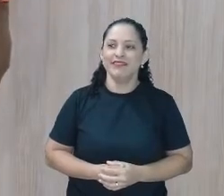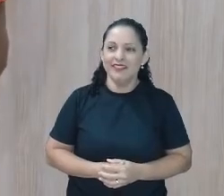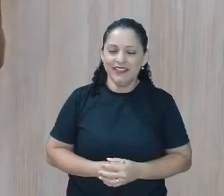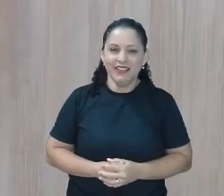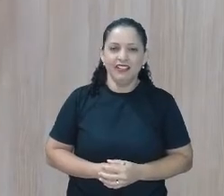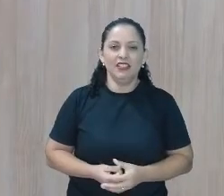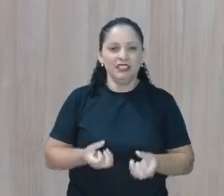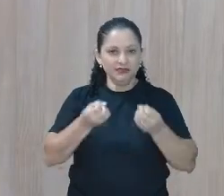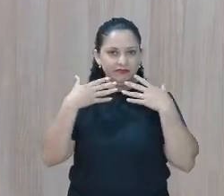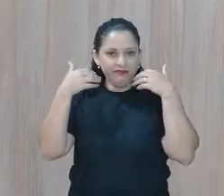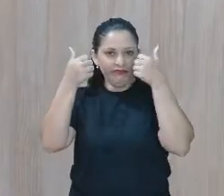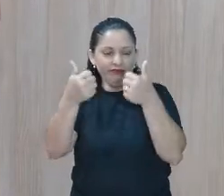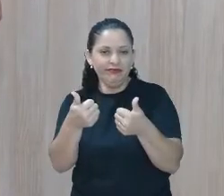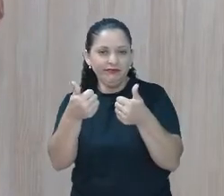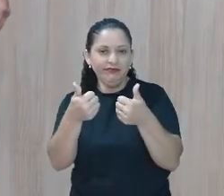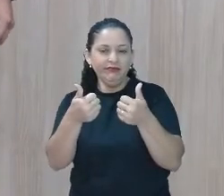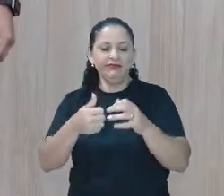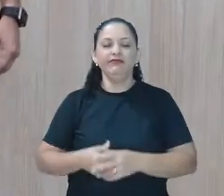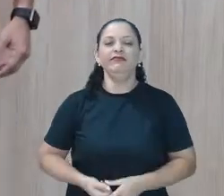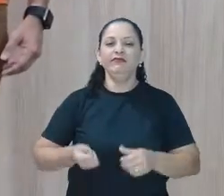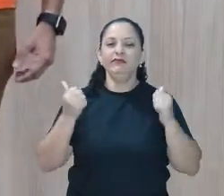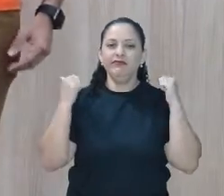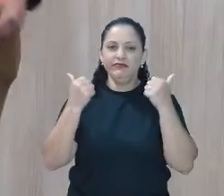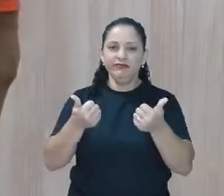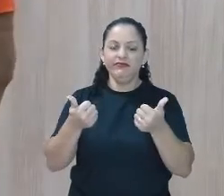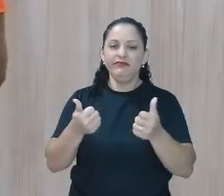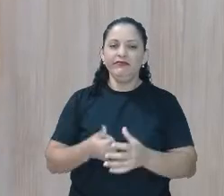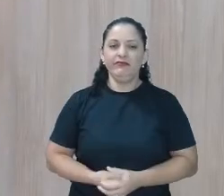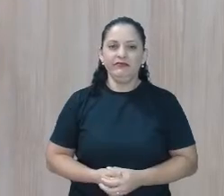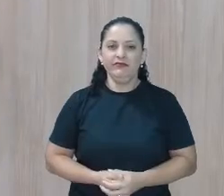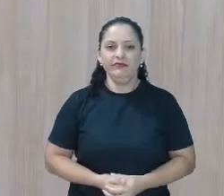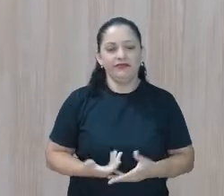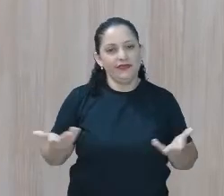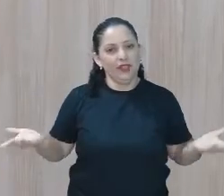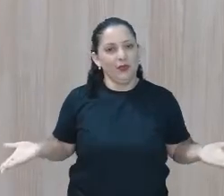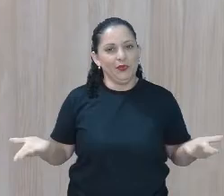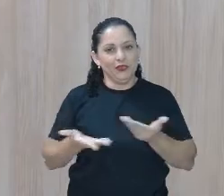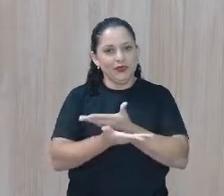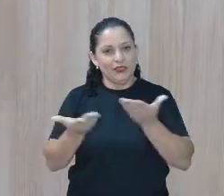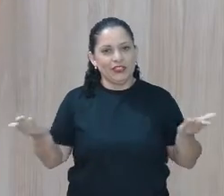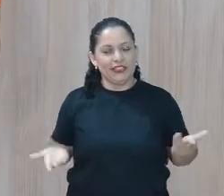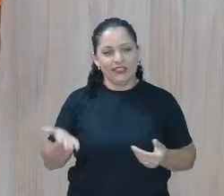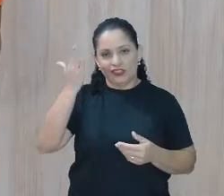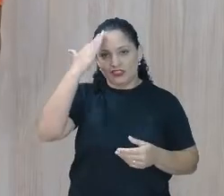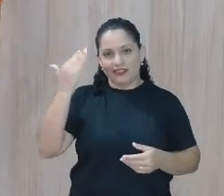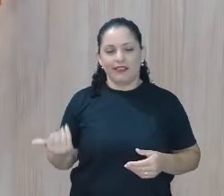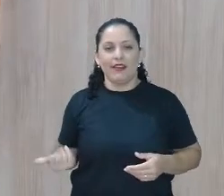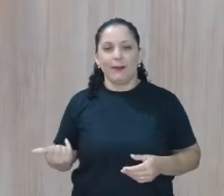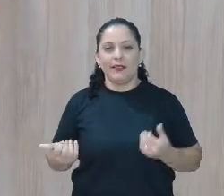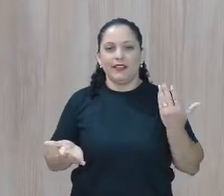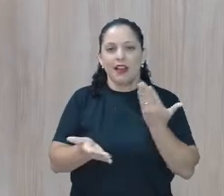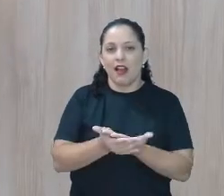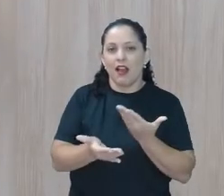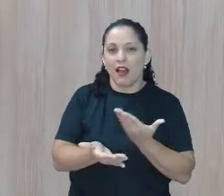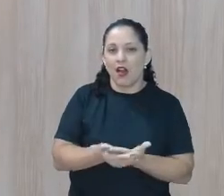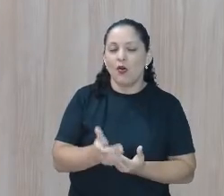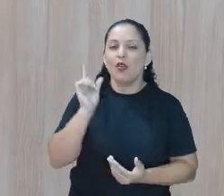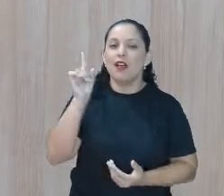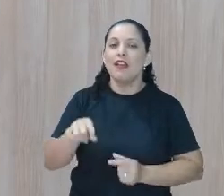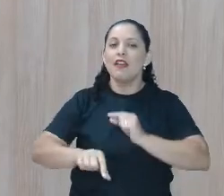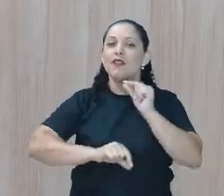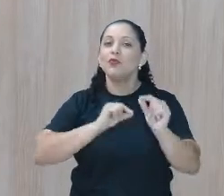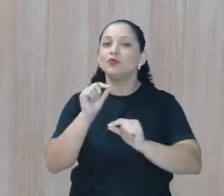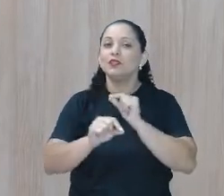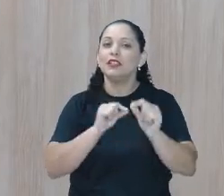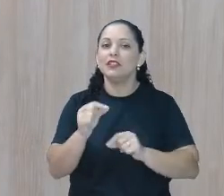Aê, tá bom, Billy? Show de bola. Pessoal, como vocês sabem, o sistema da nossa aula é um sistema